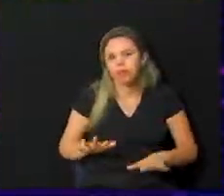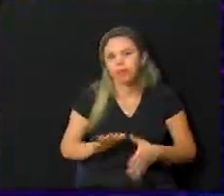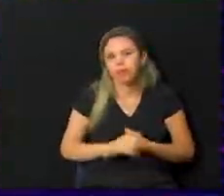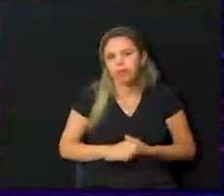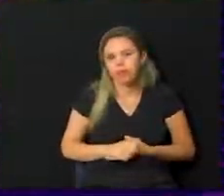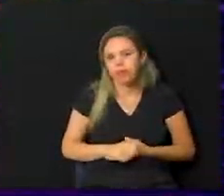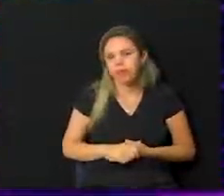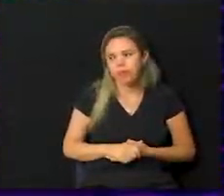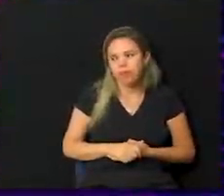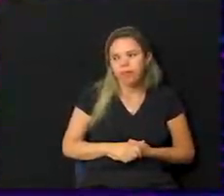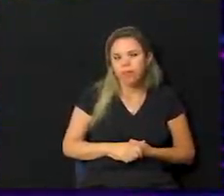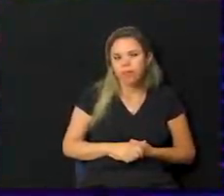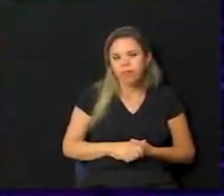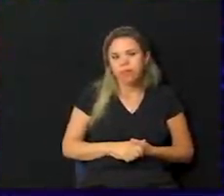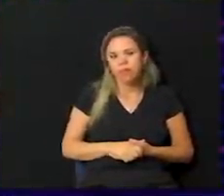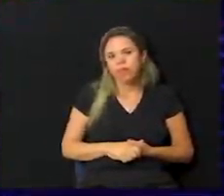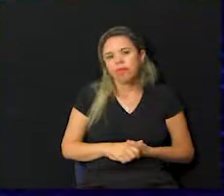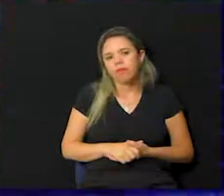carreira,